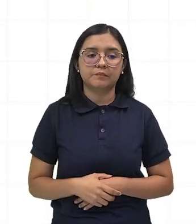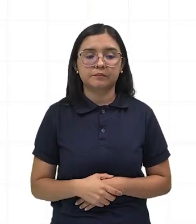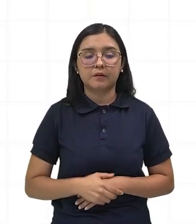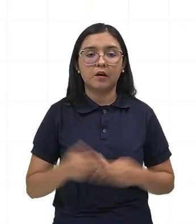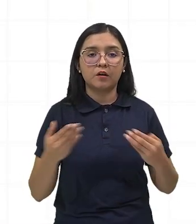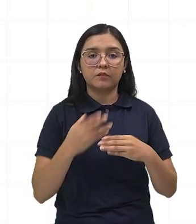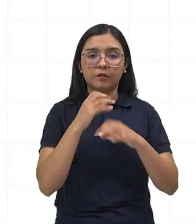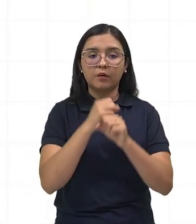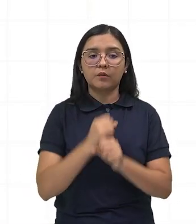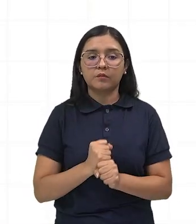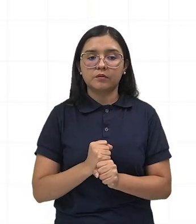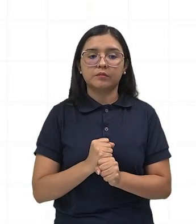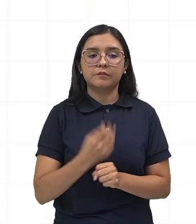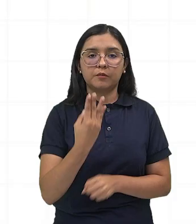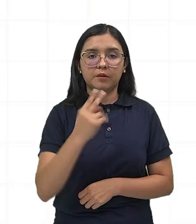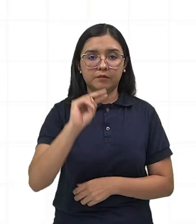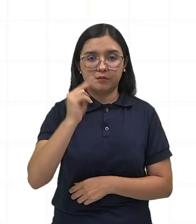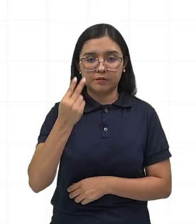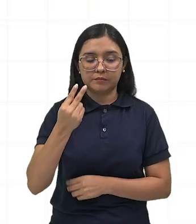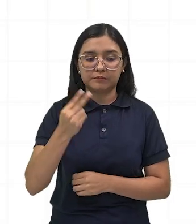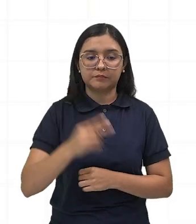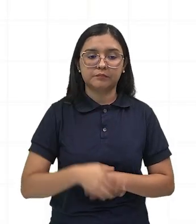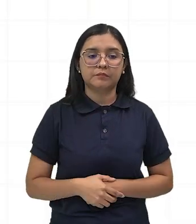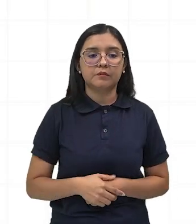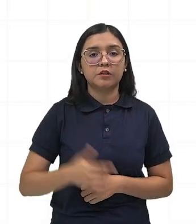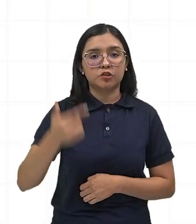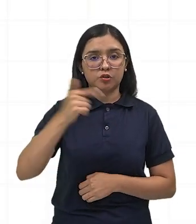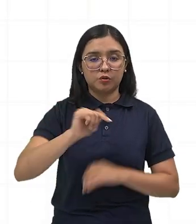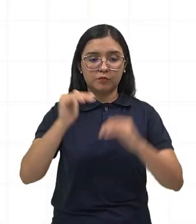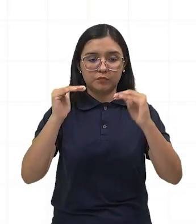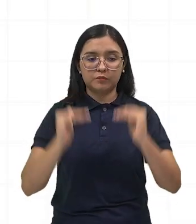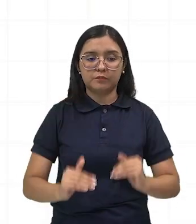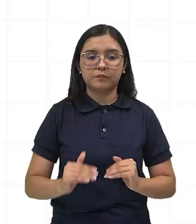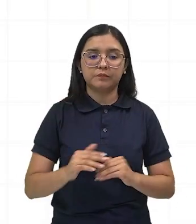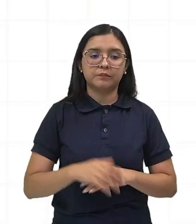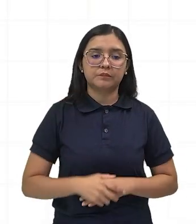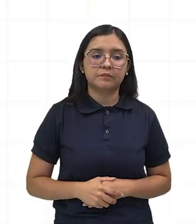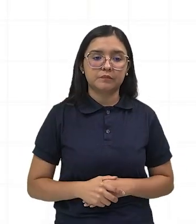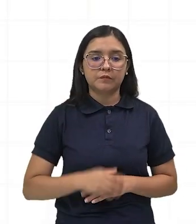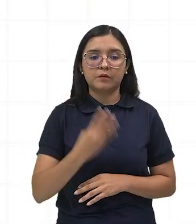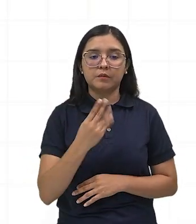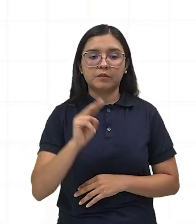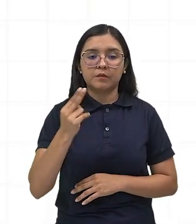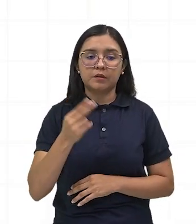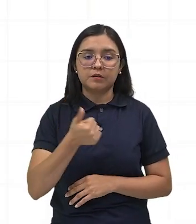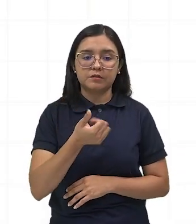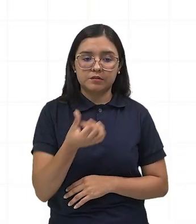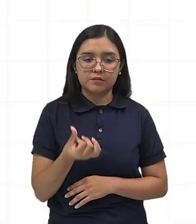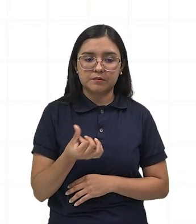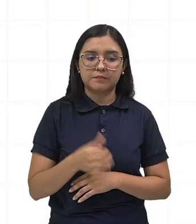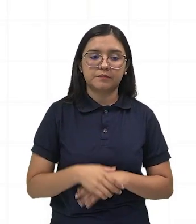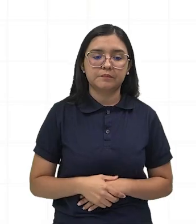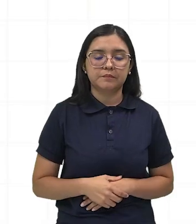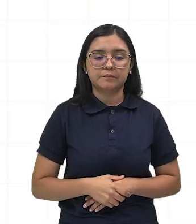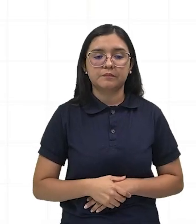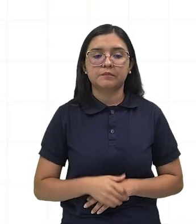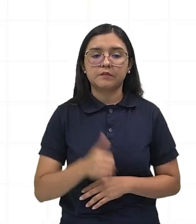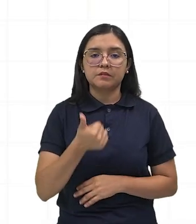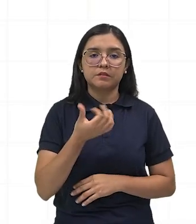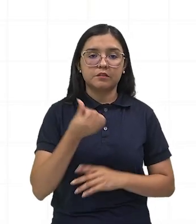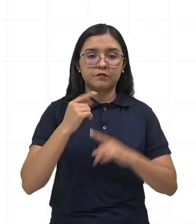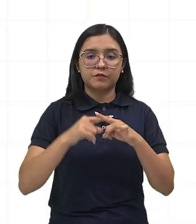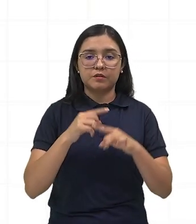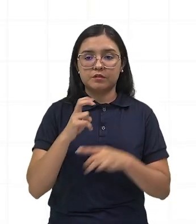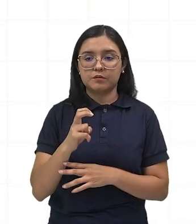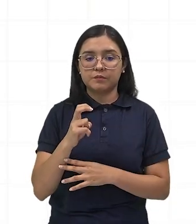vamos resolver a potência. Então, repete. 4 ao quadrado, 16. E 16 vezes